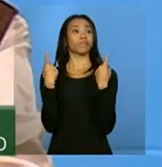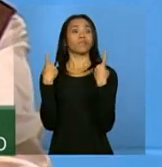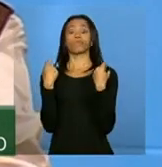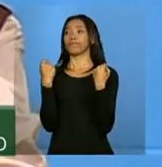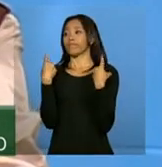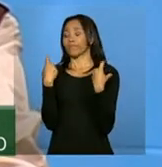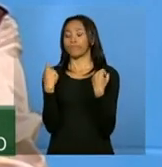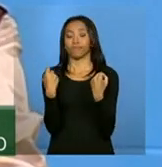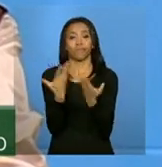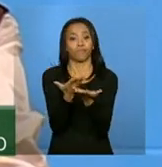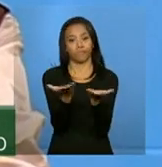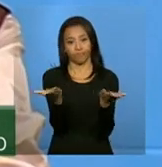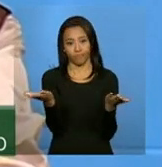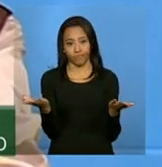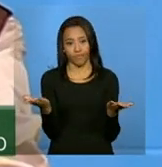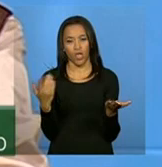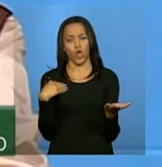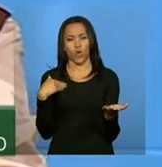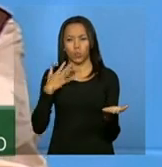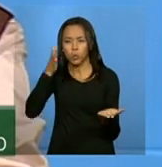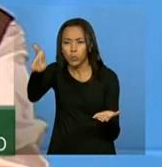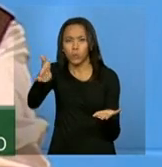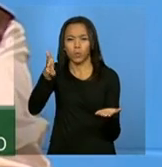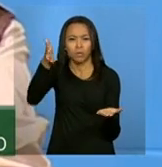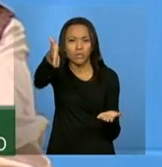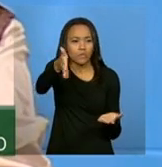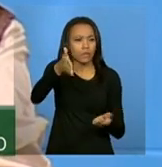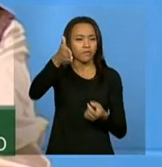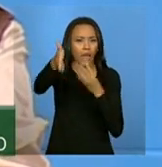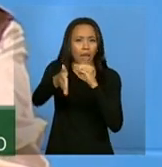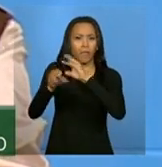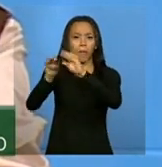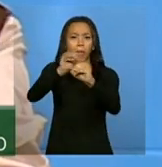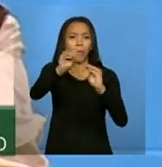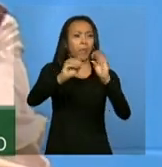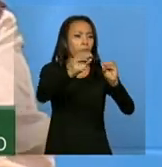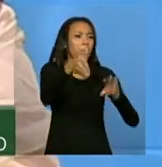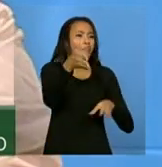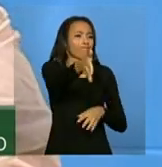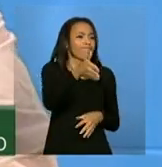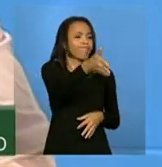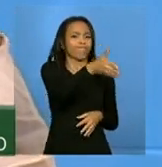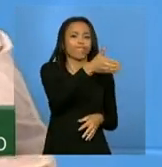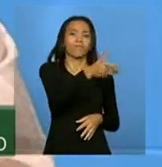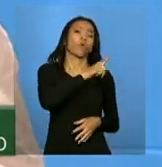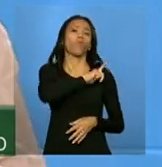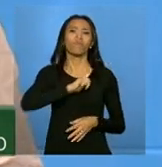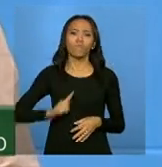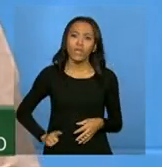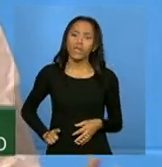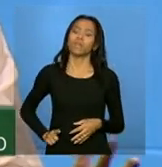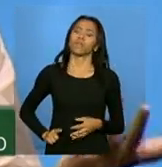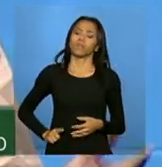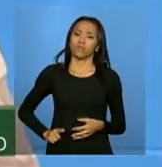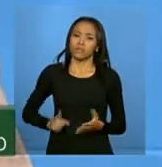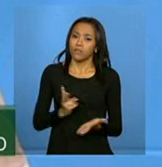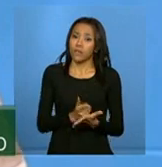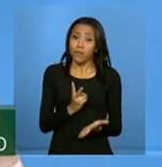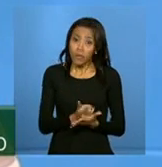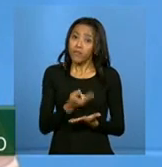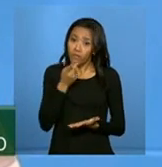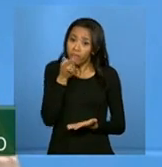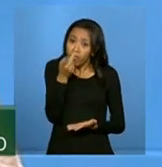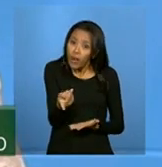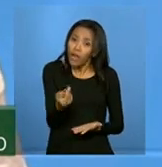Eu fui às vilas, às comunidades, falava com as pessoas, com governantes, e